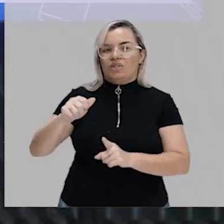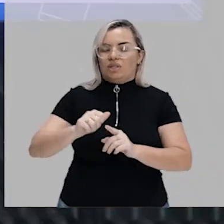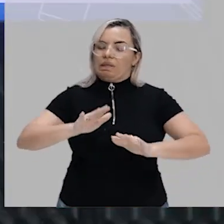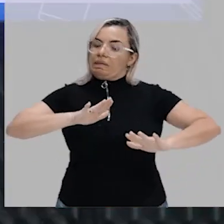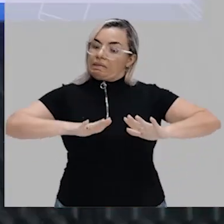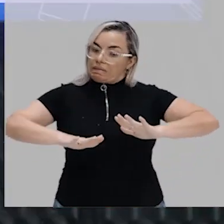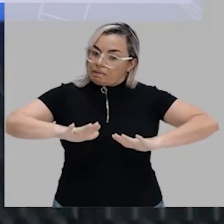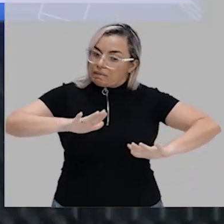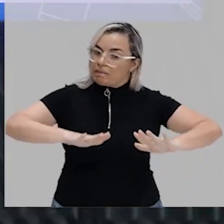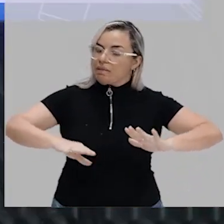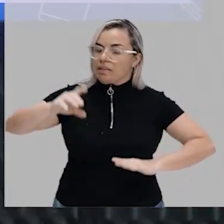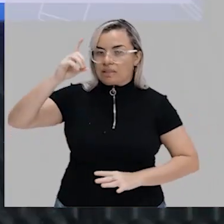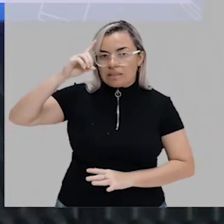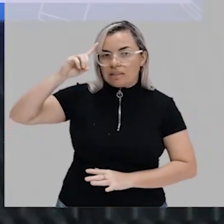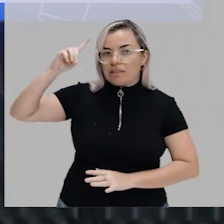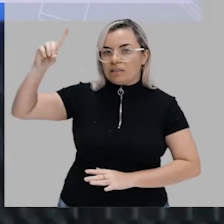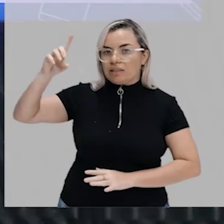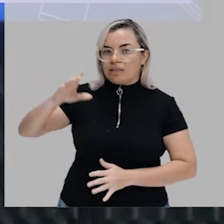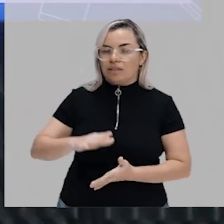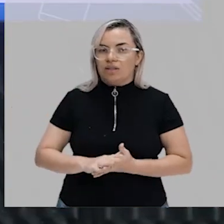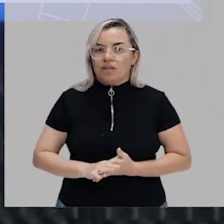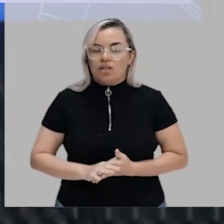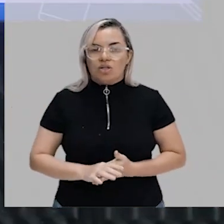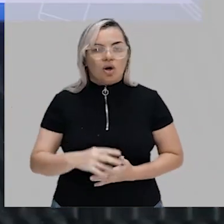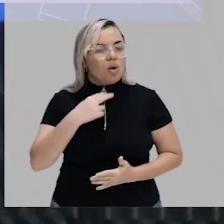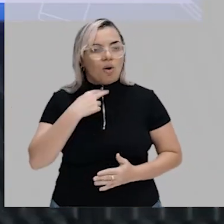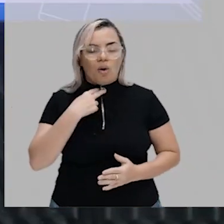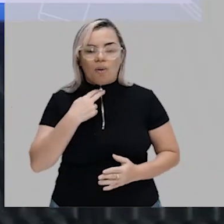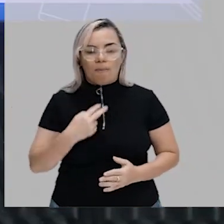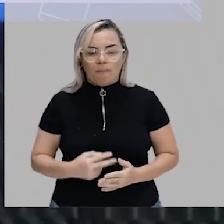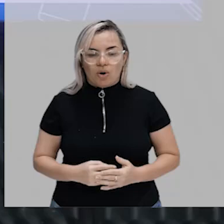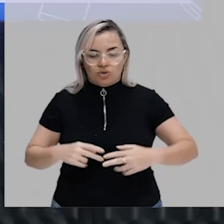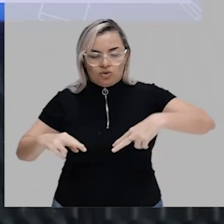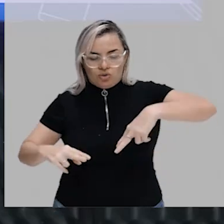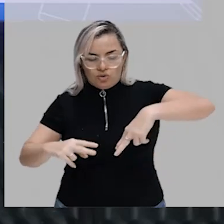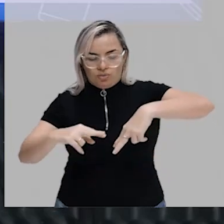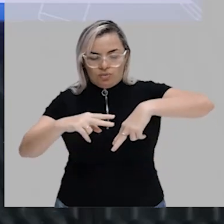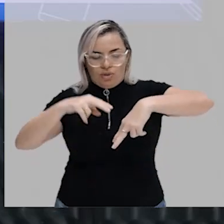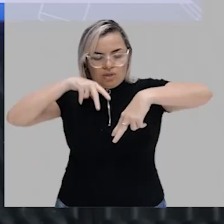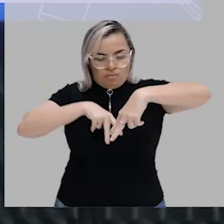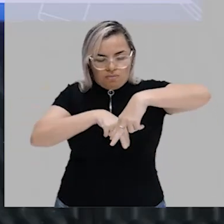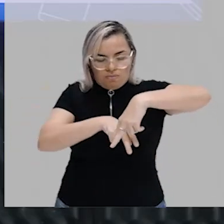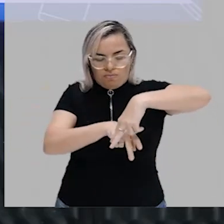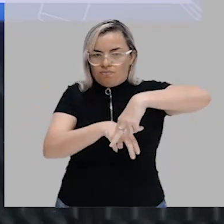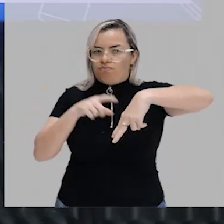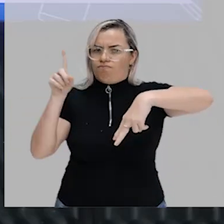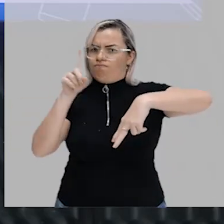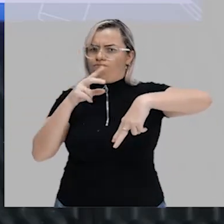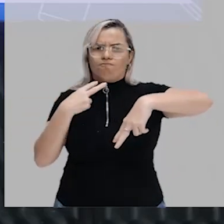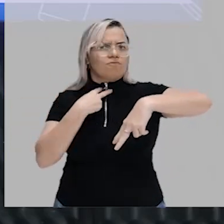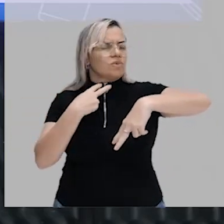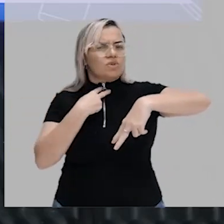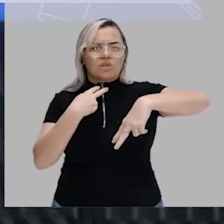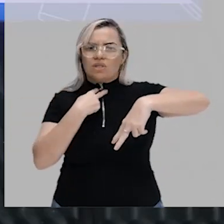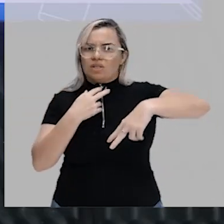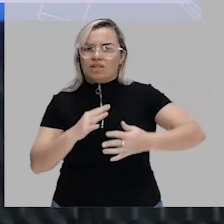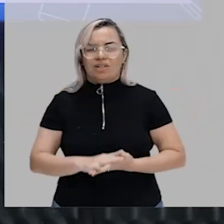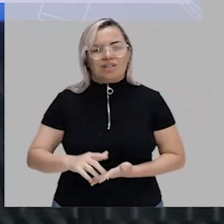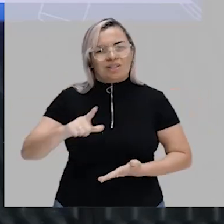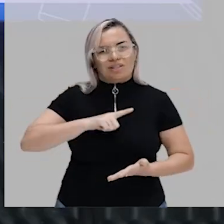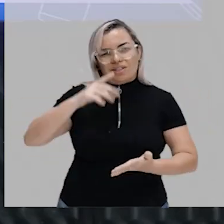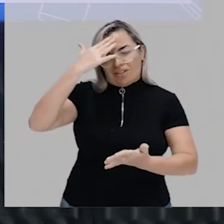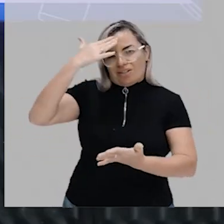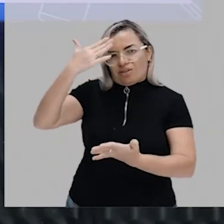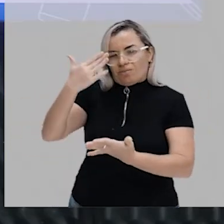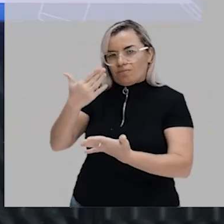cuidado com esse dia, cuidado para não passar embaixo de escada, né? Então tem toda essa crendice popular, todo esse